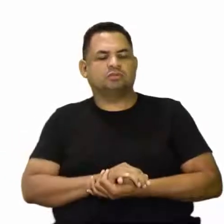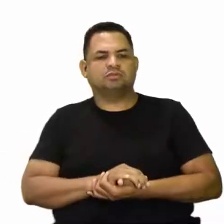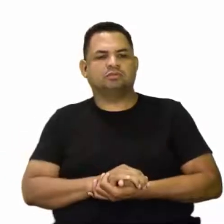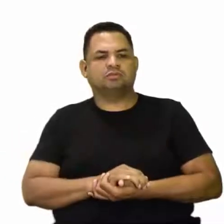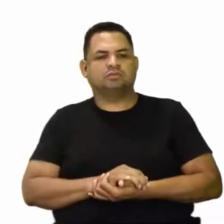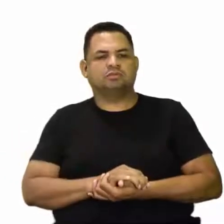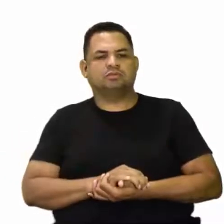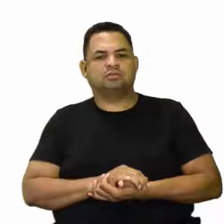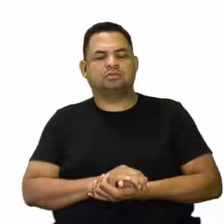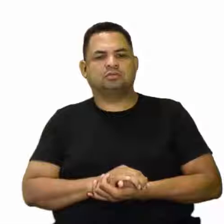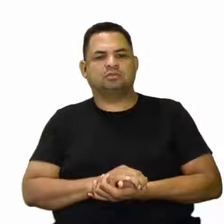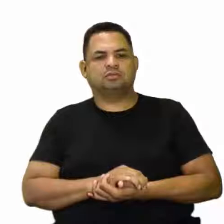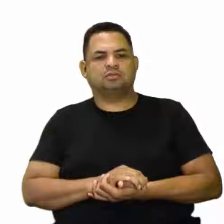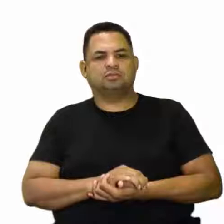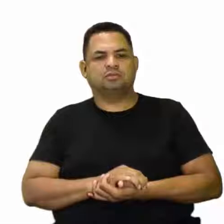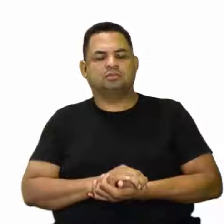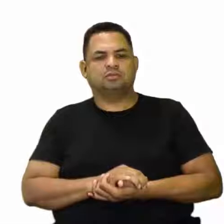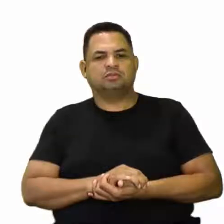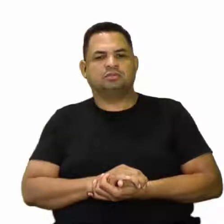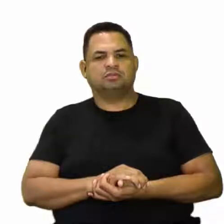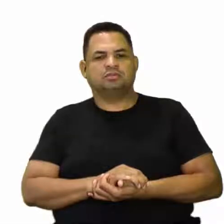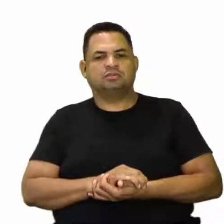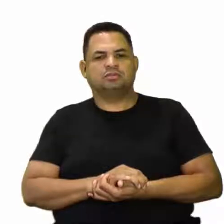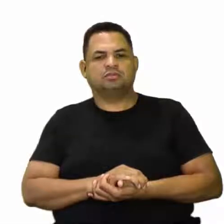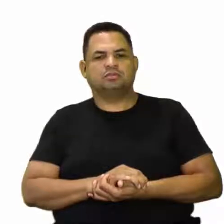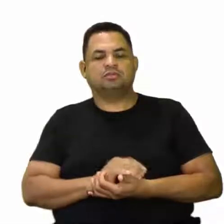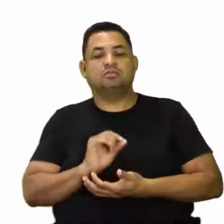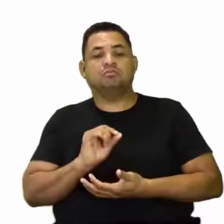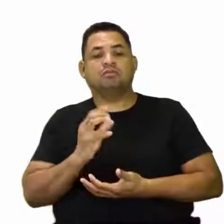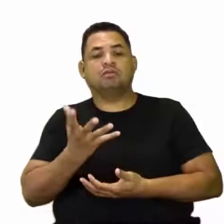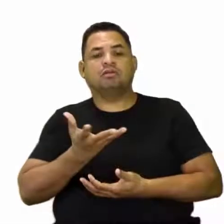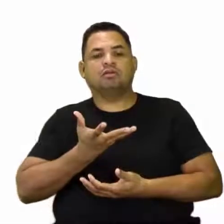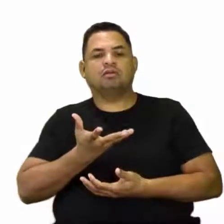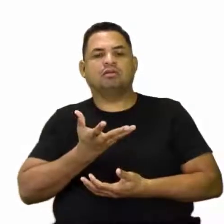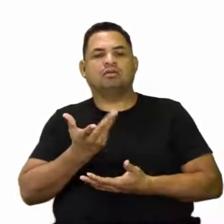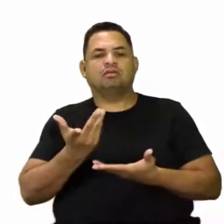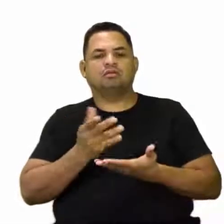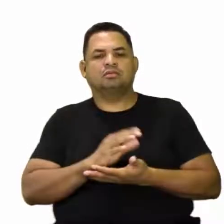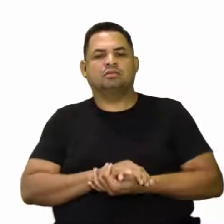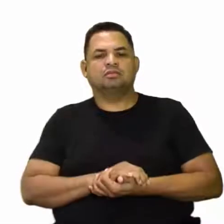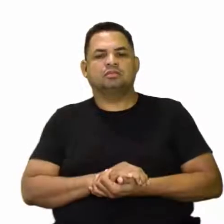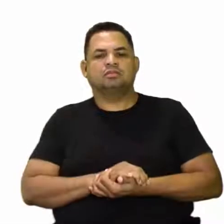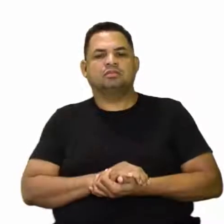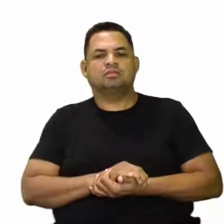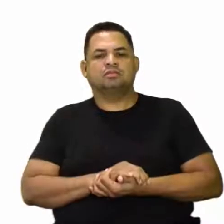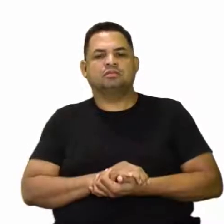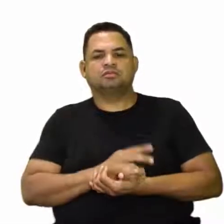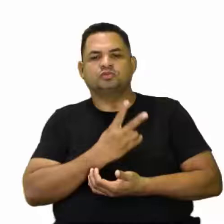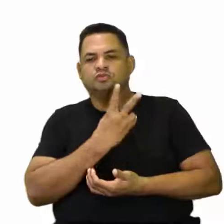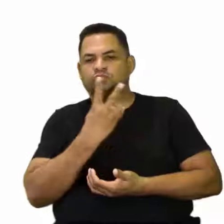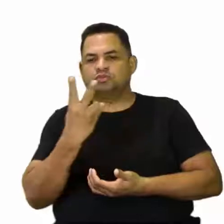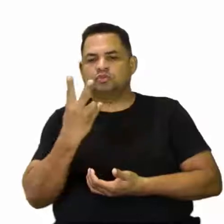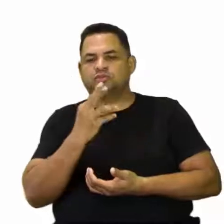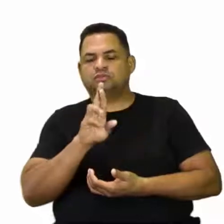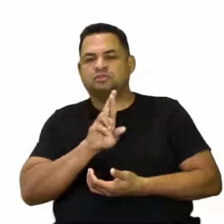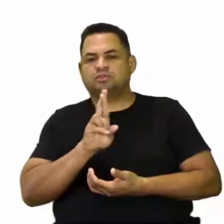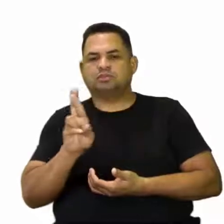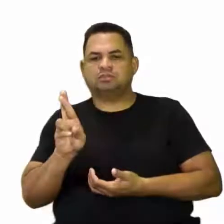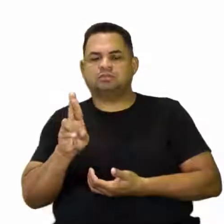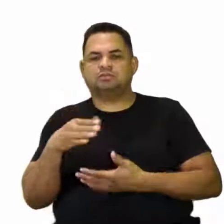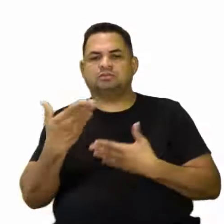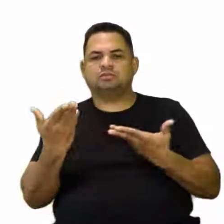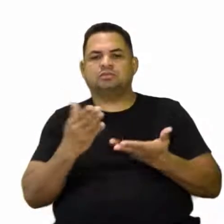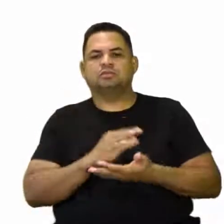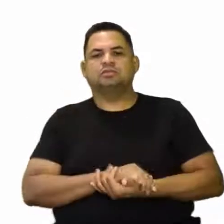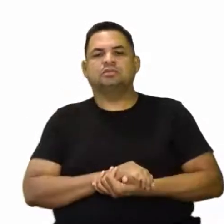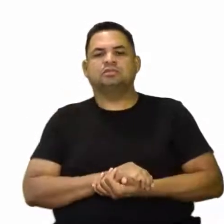Diria, Verdade. dirias, diria. O querer, ele vai duplicar o R aqui, tá bom? Então,